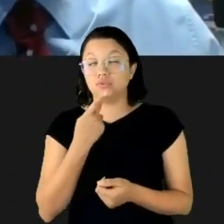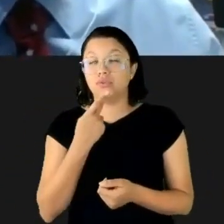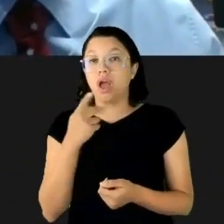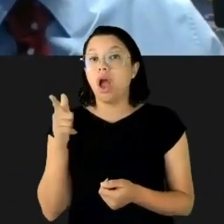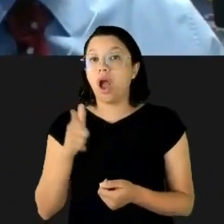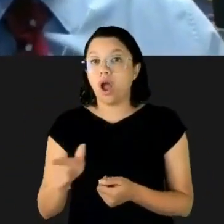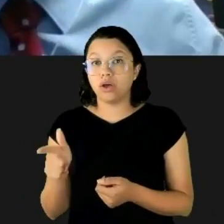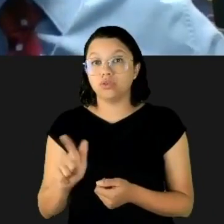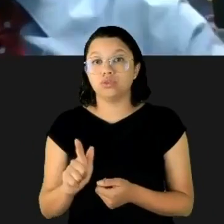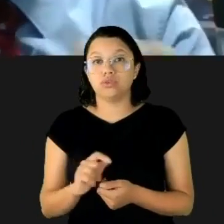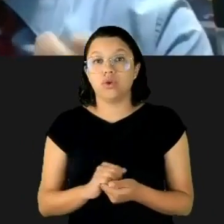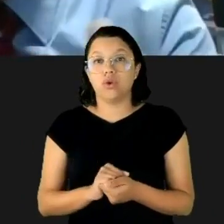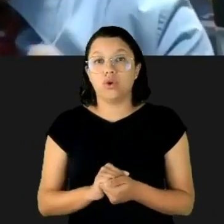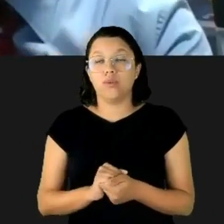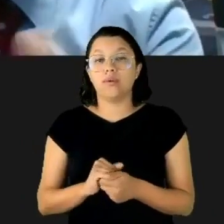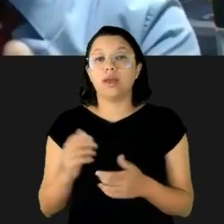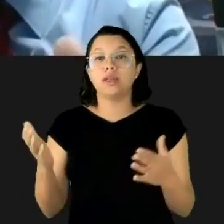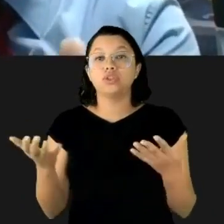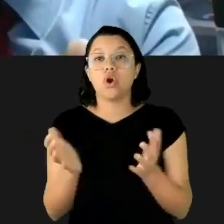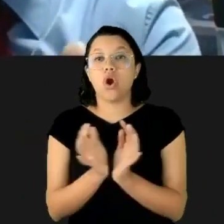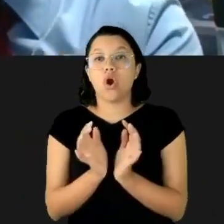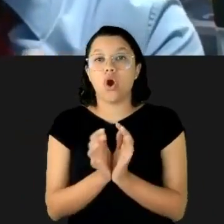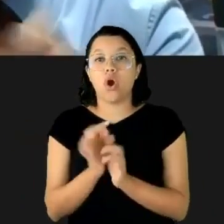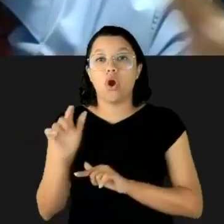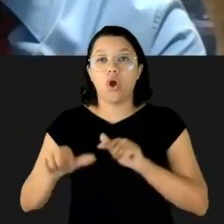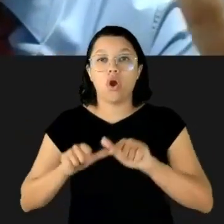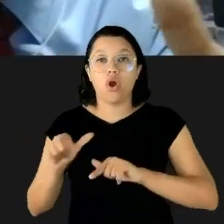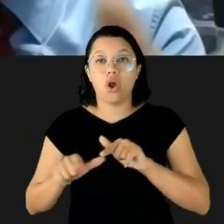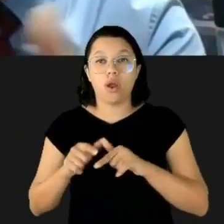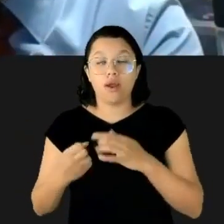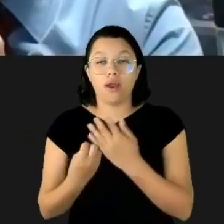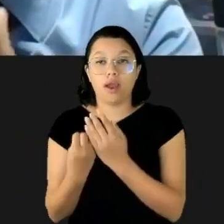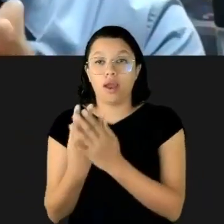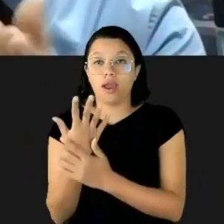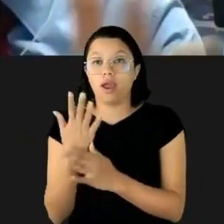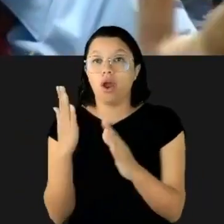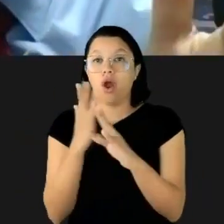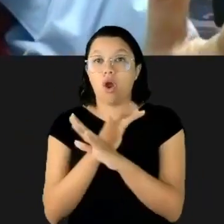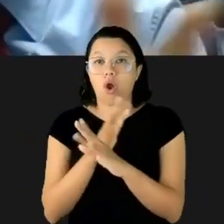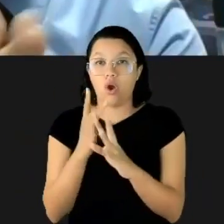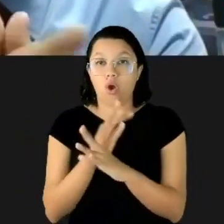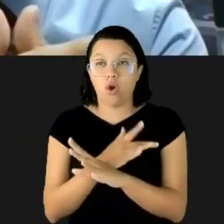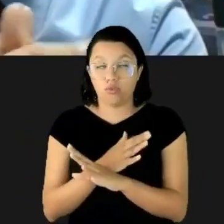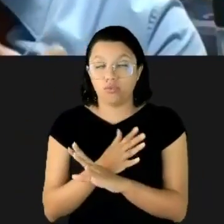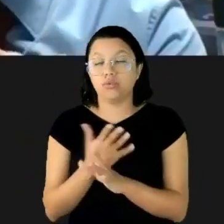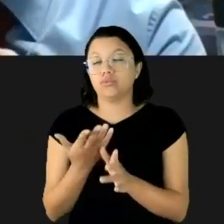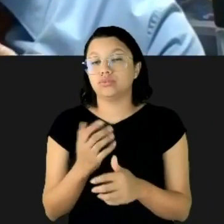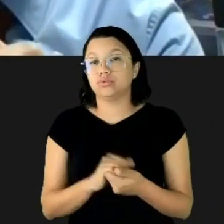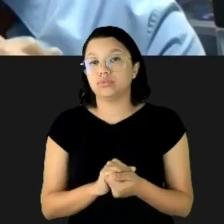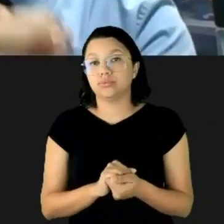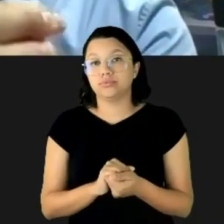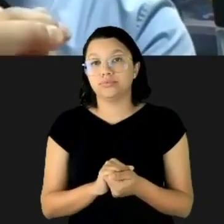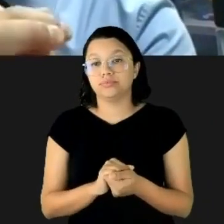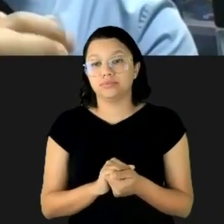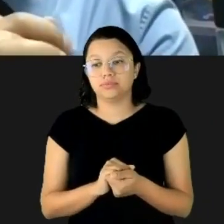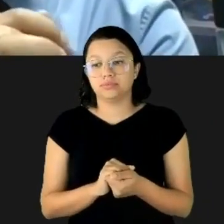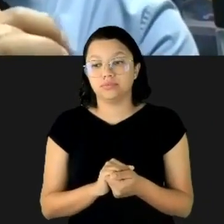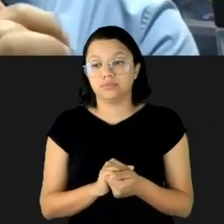realçar que esse conjunto de tarefas formam fluxo apenas por conveniência